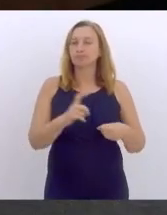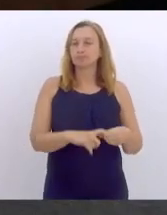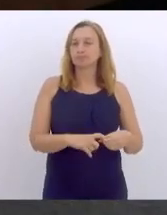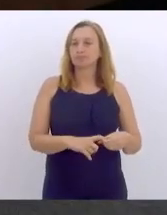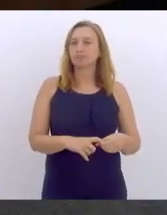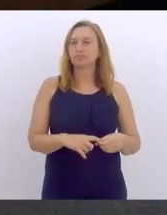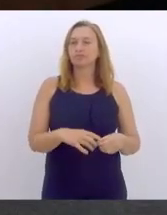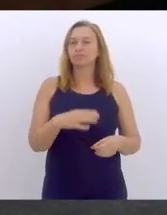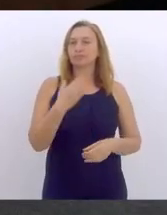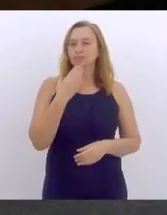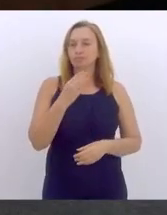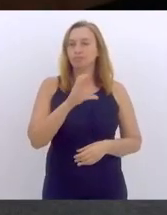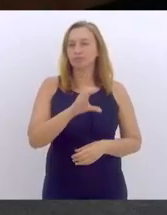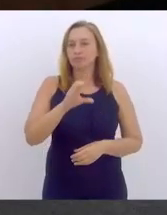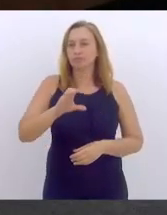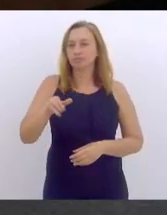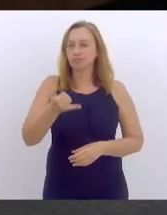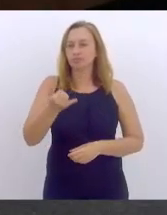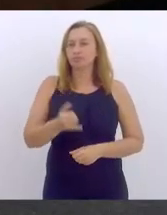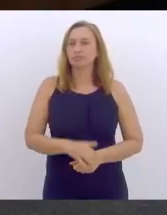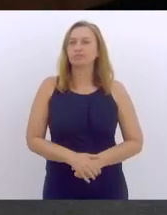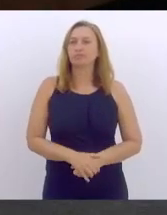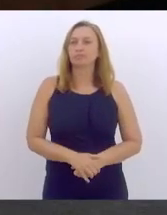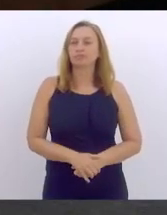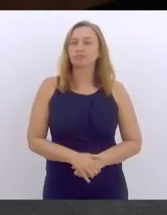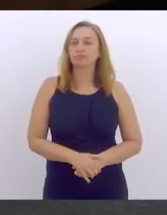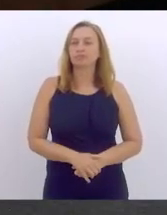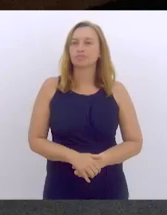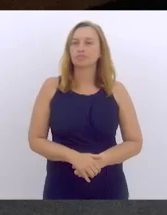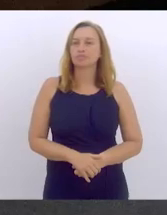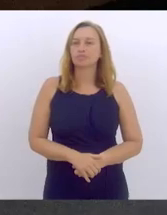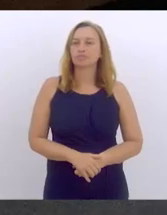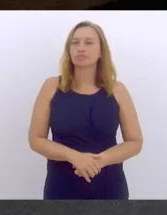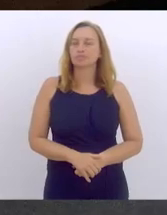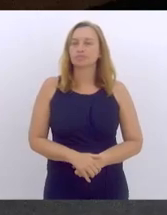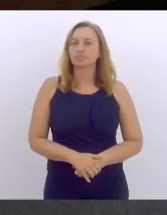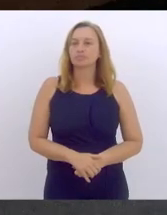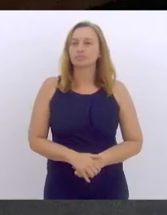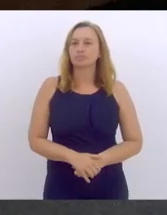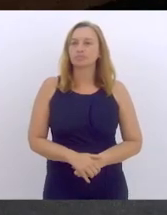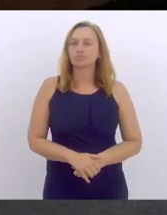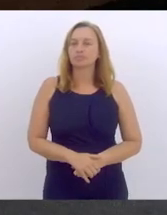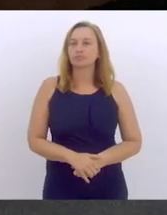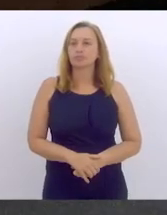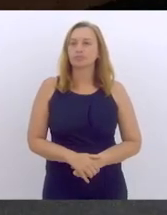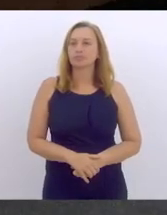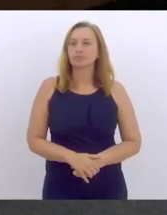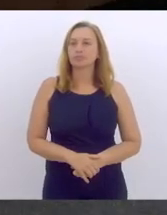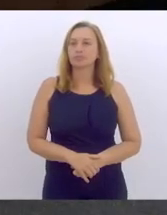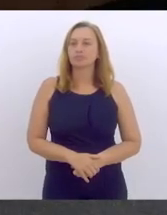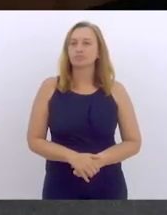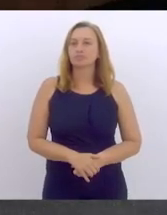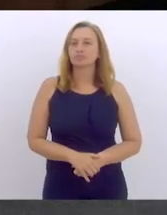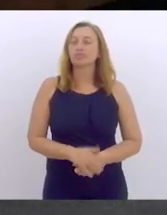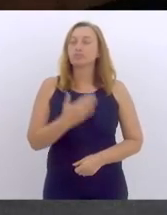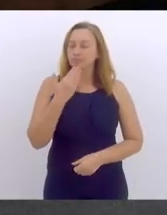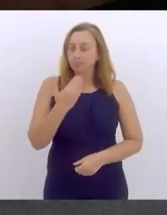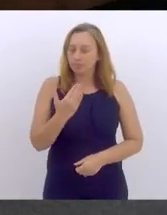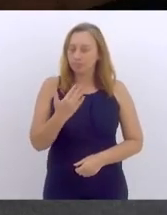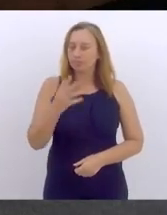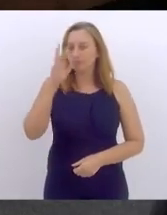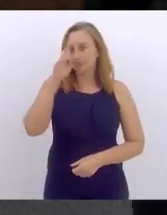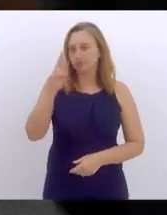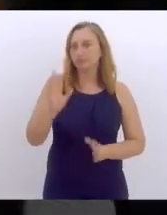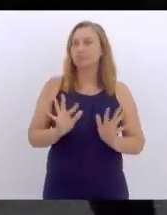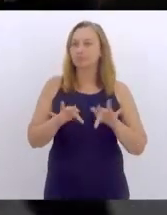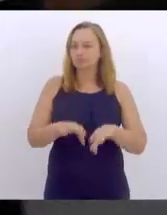da CCJ, que o senhor desse forma, pedindo, Vossa Excelência, a